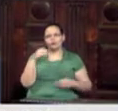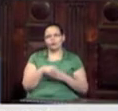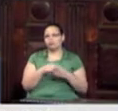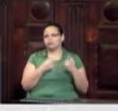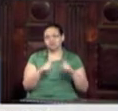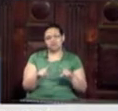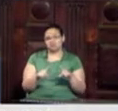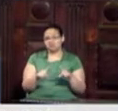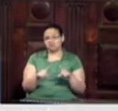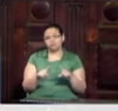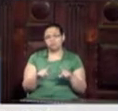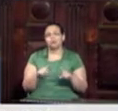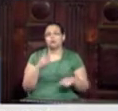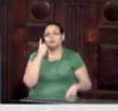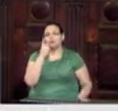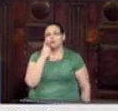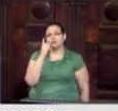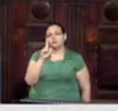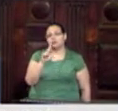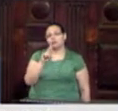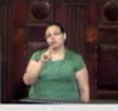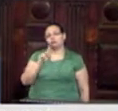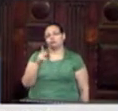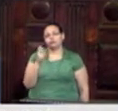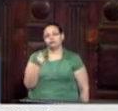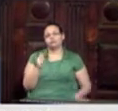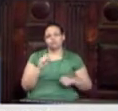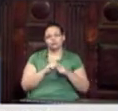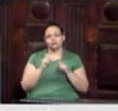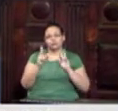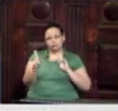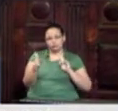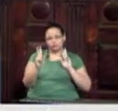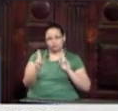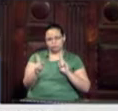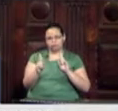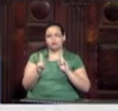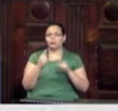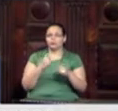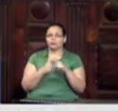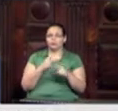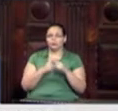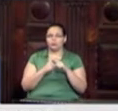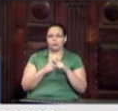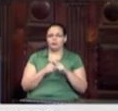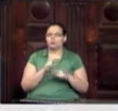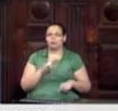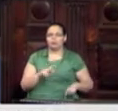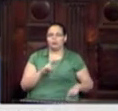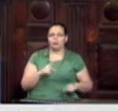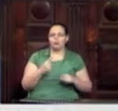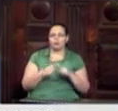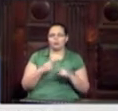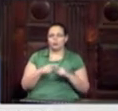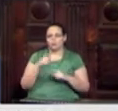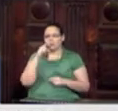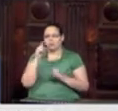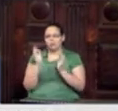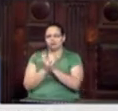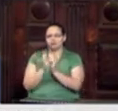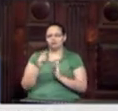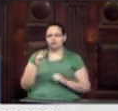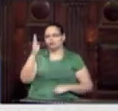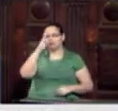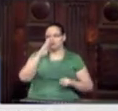contrário. Deputada Lucinha também o fez. Porque não é porque um partido a nível